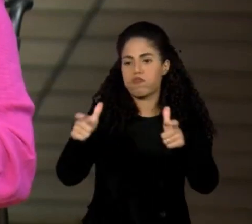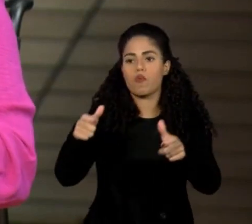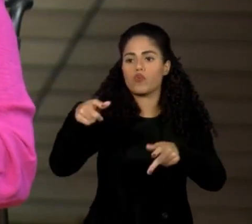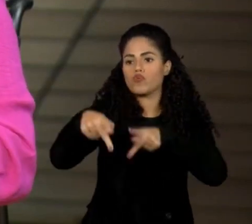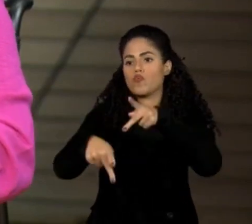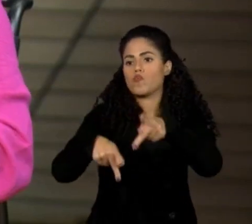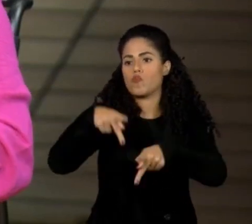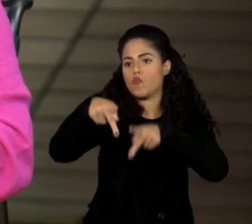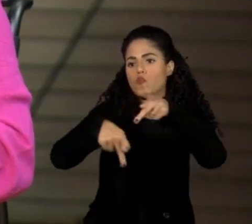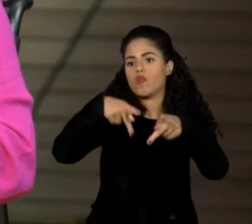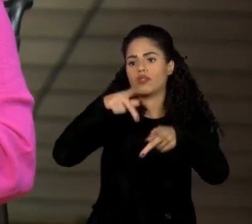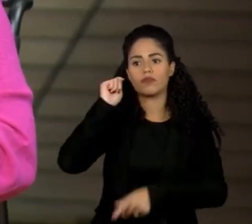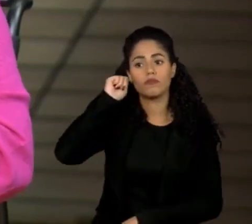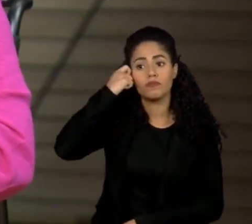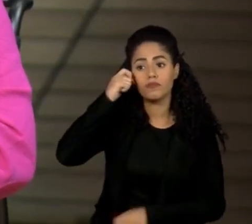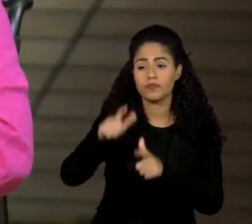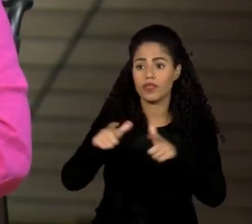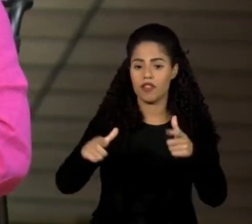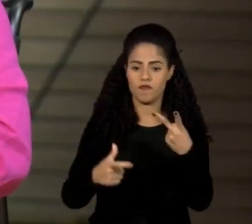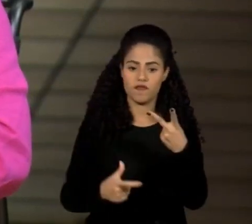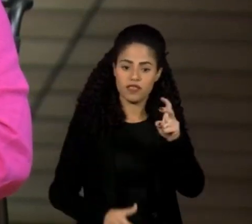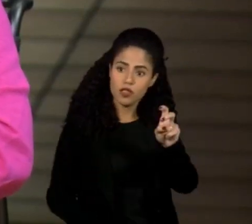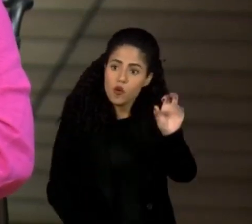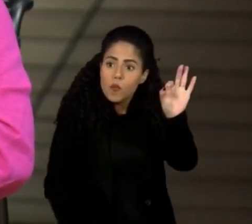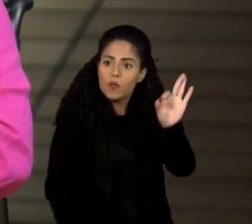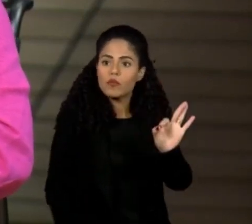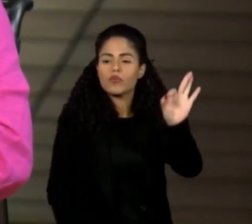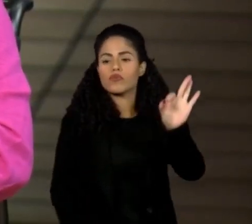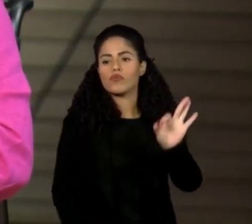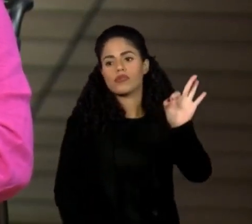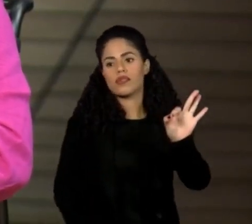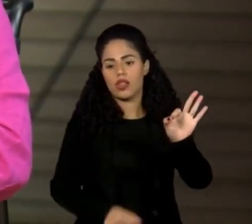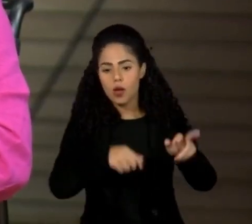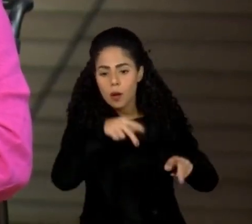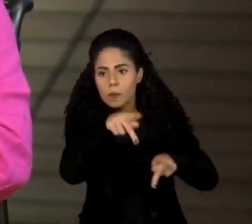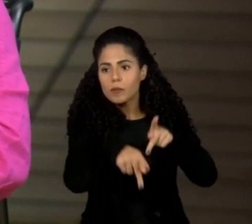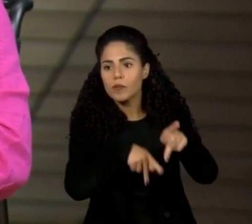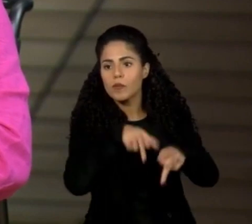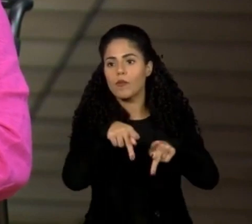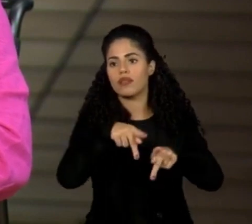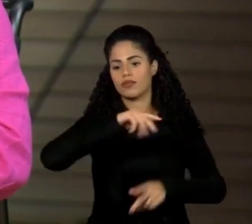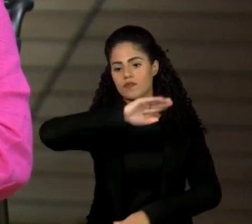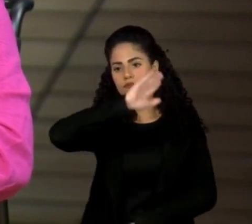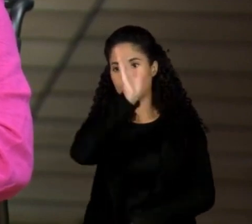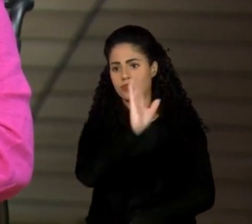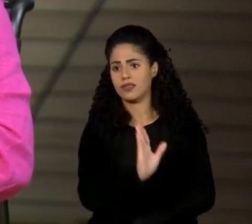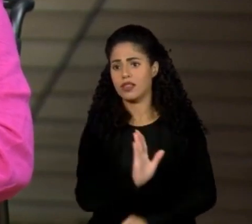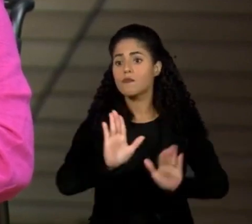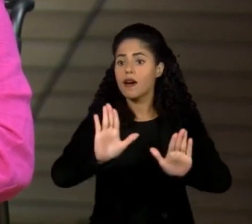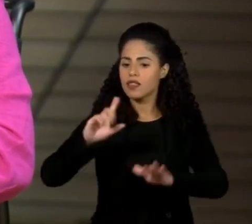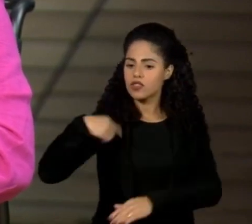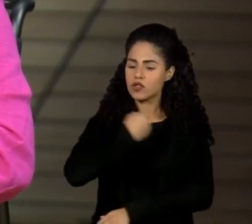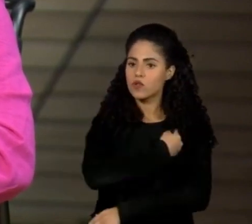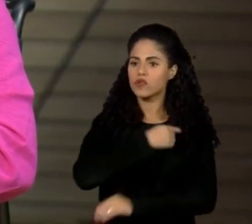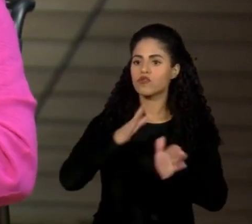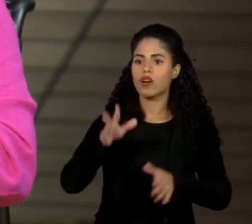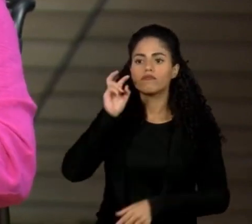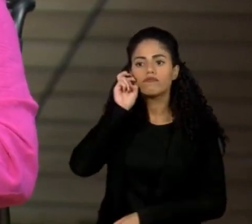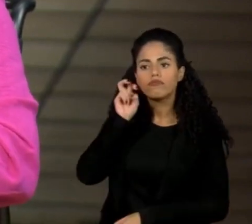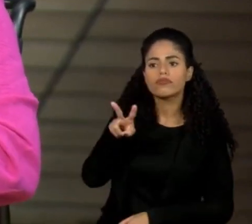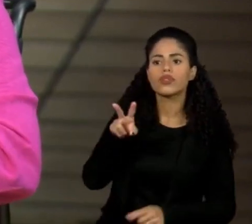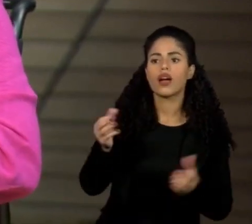somos praticamente 25% da população brasileira mas a gente já consegue ver um cenário